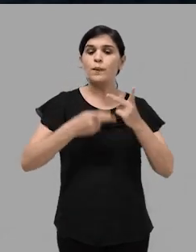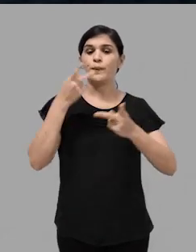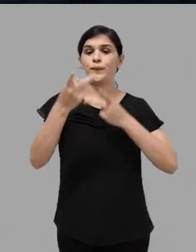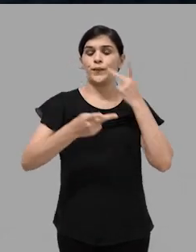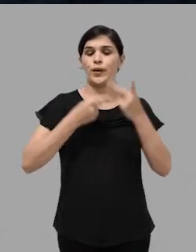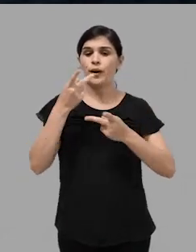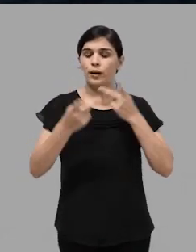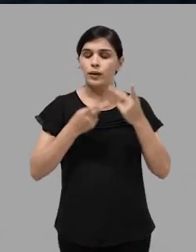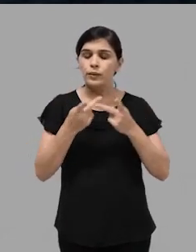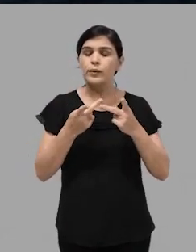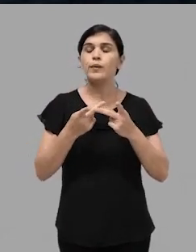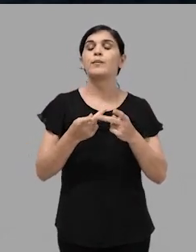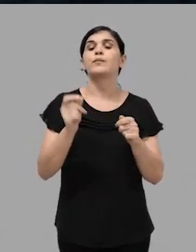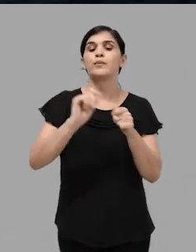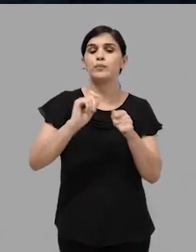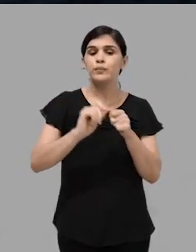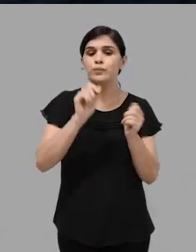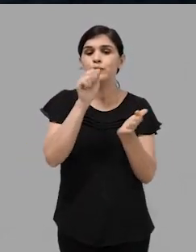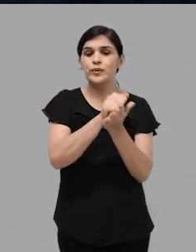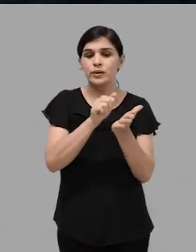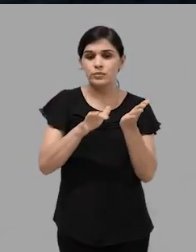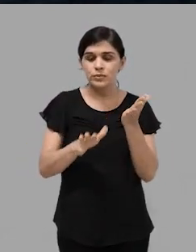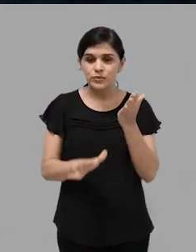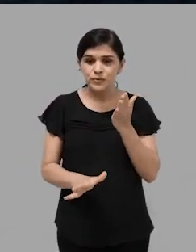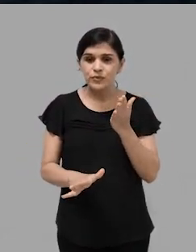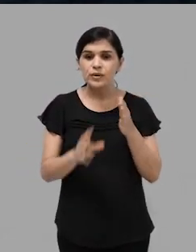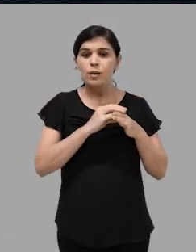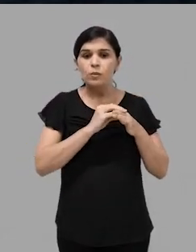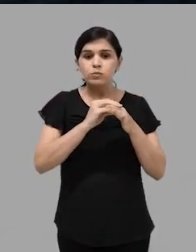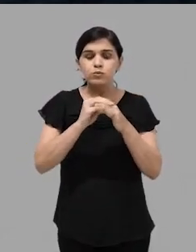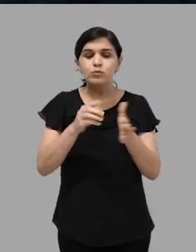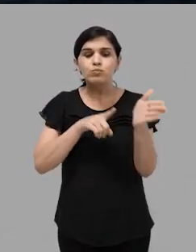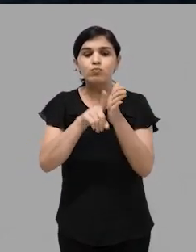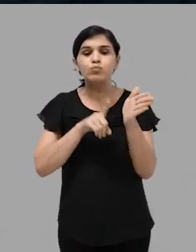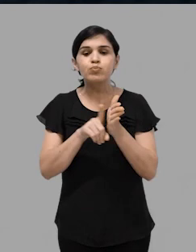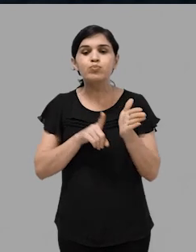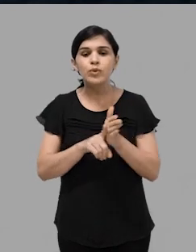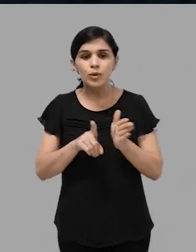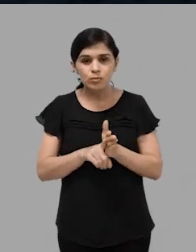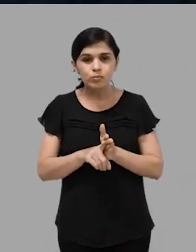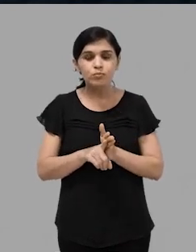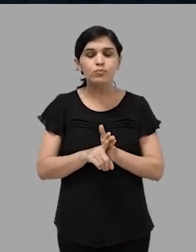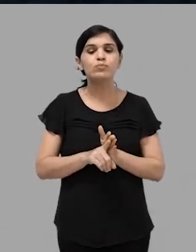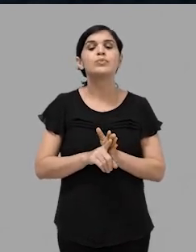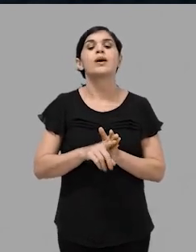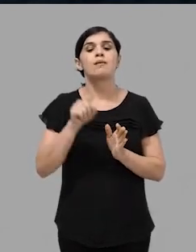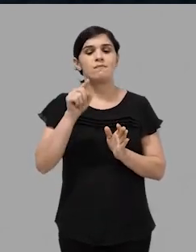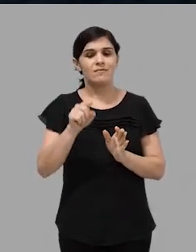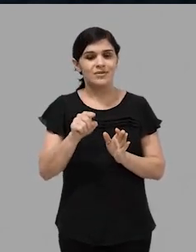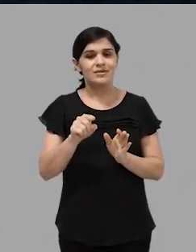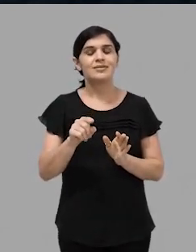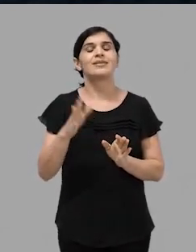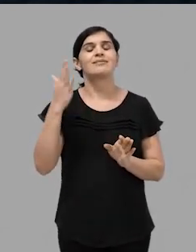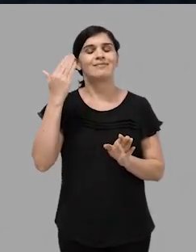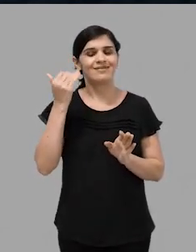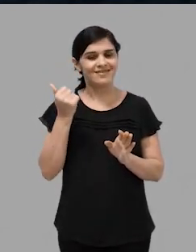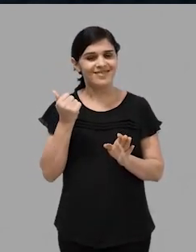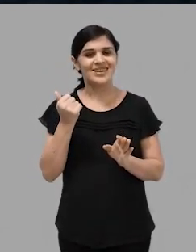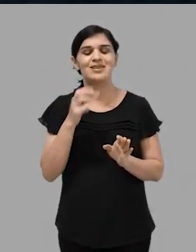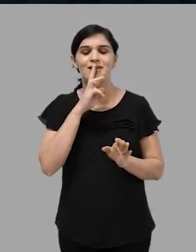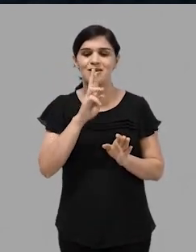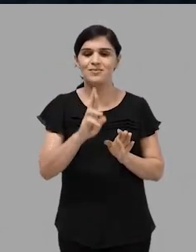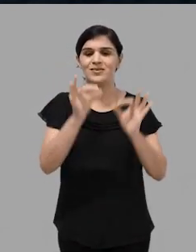fizemos os exercícios, trouxe para vocês questões e eu tenho certeza que vocês acertaram. Bom, o trovadorismo, para ficar